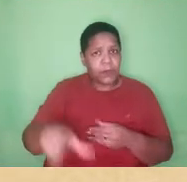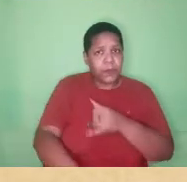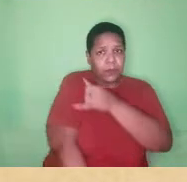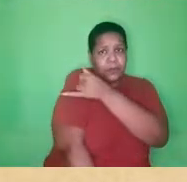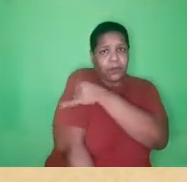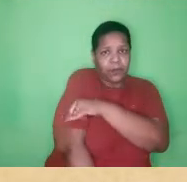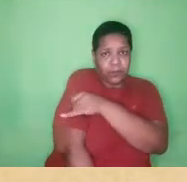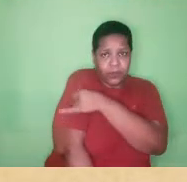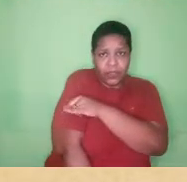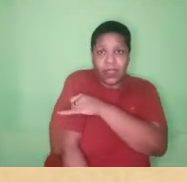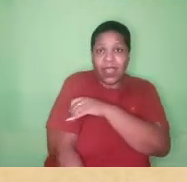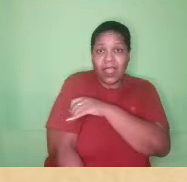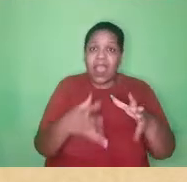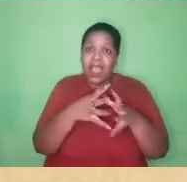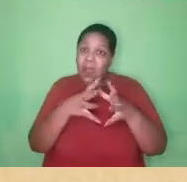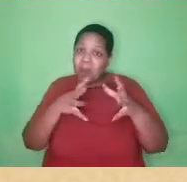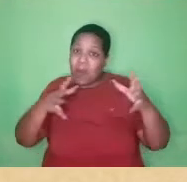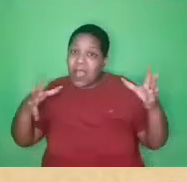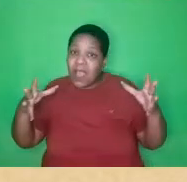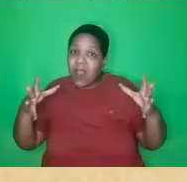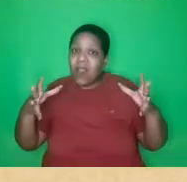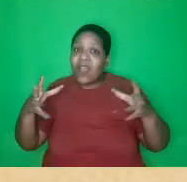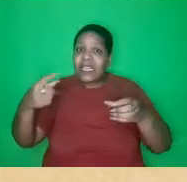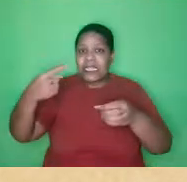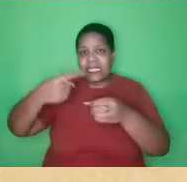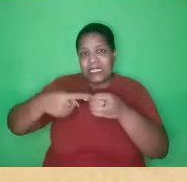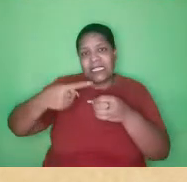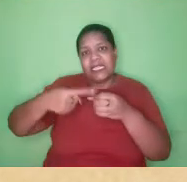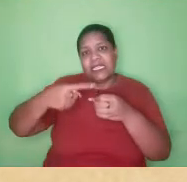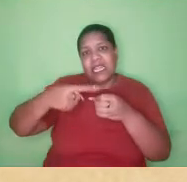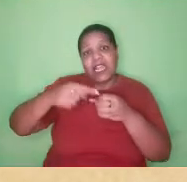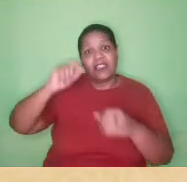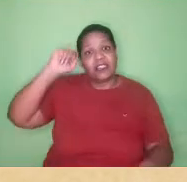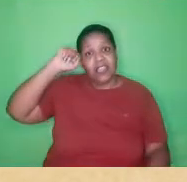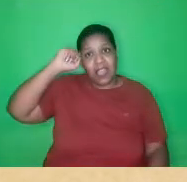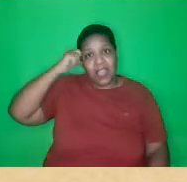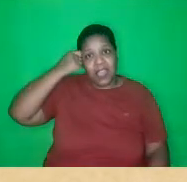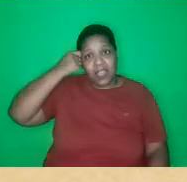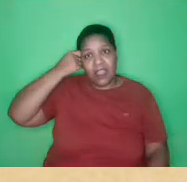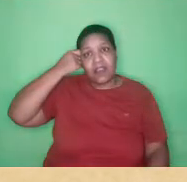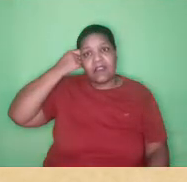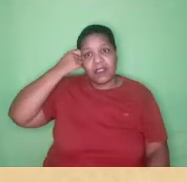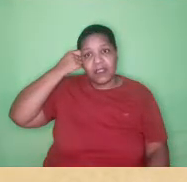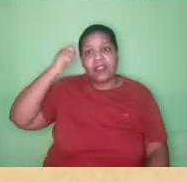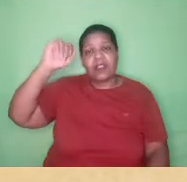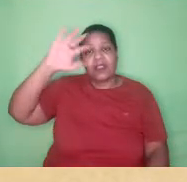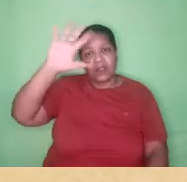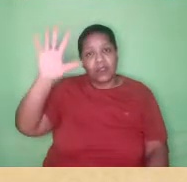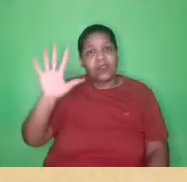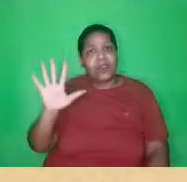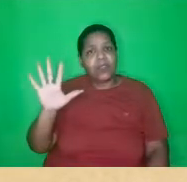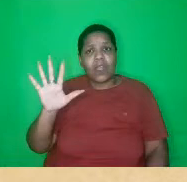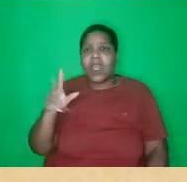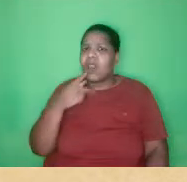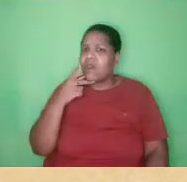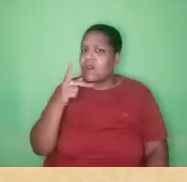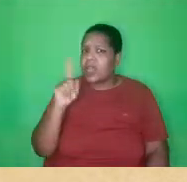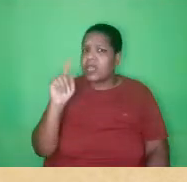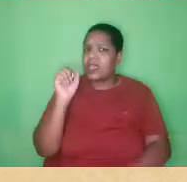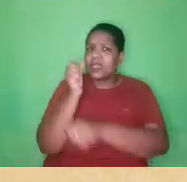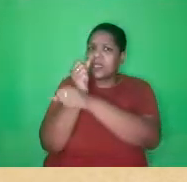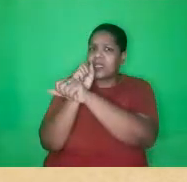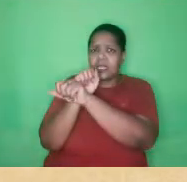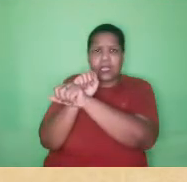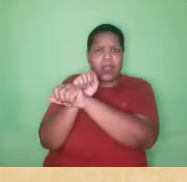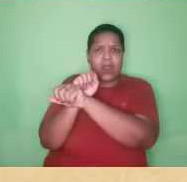ser a maior cidade africana do Atlântico. Veja que eu não falei em escravidão.